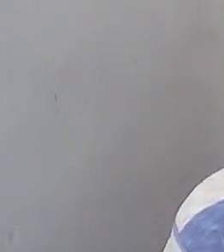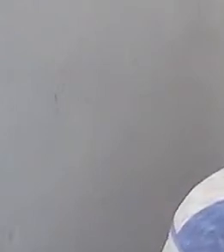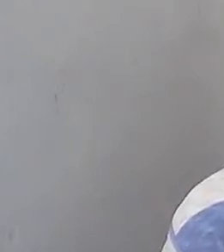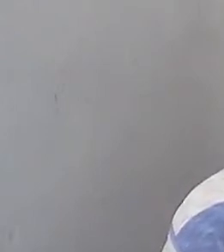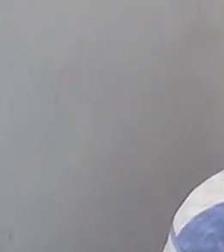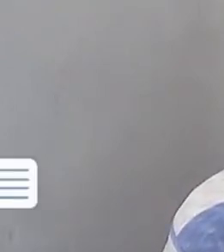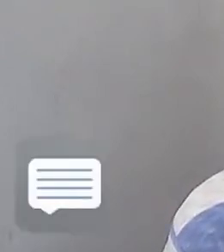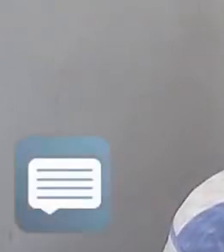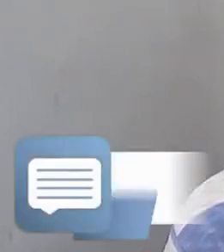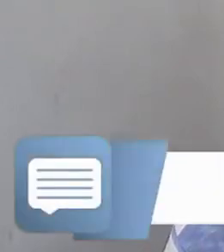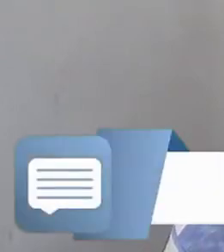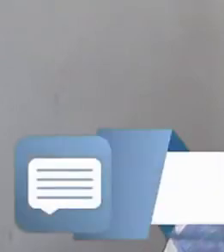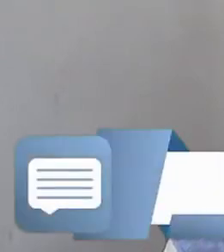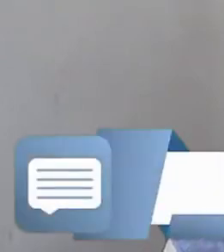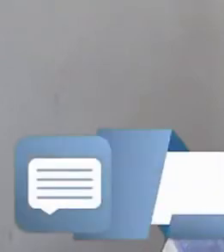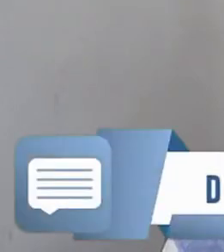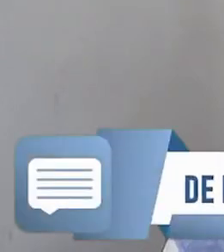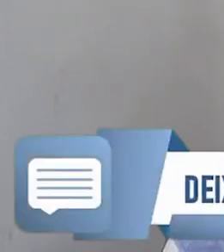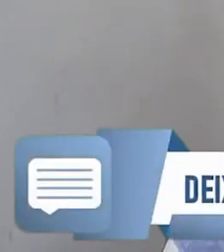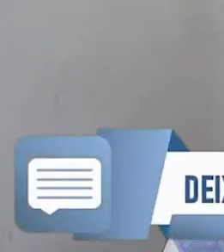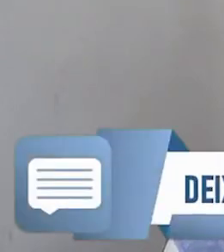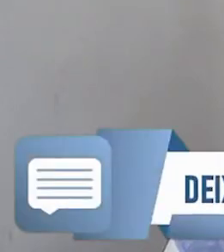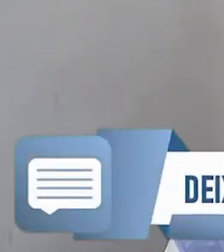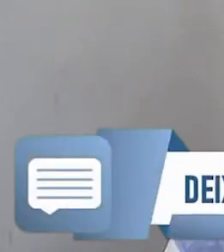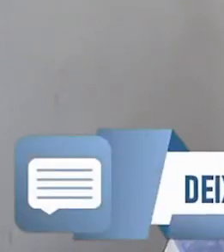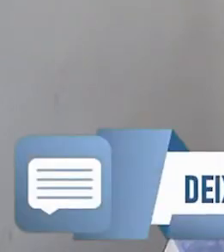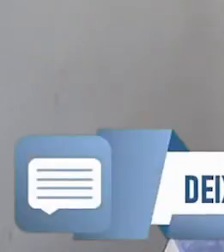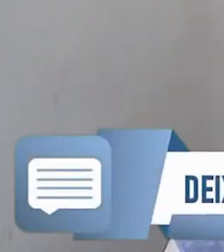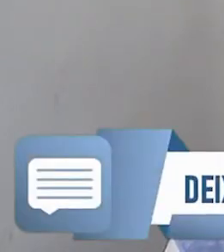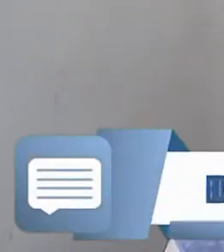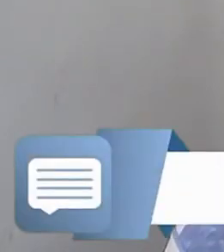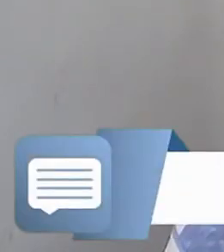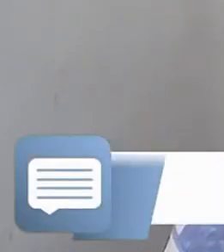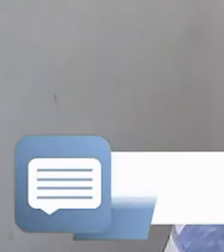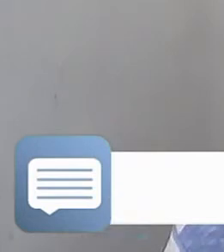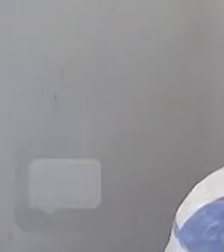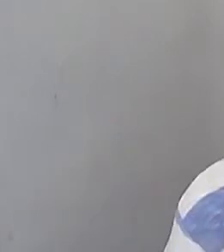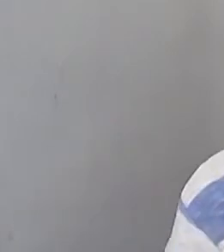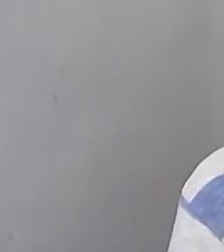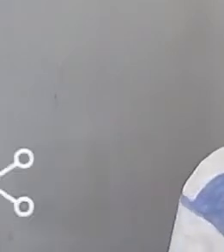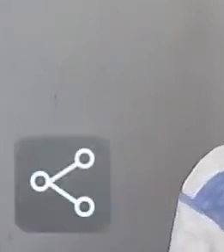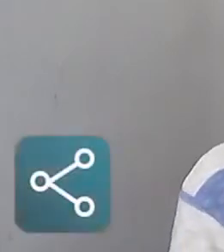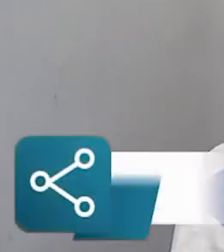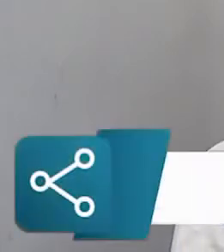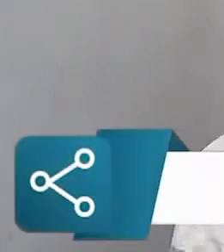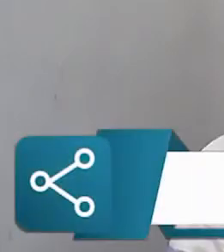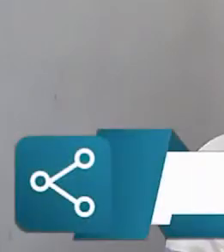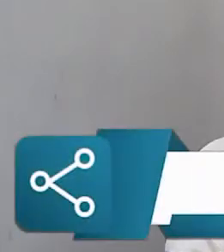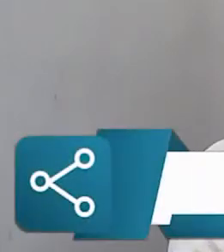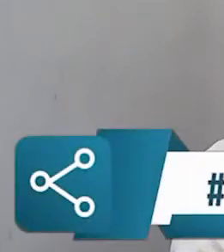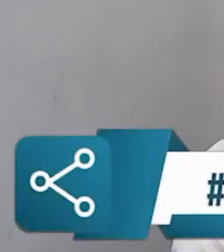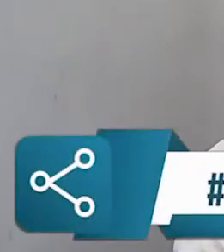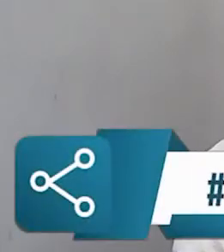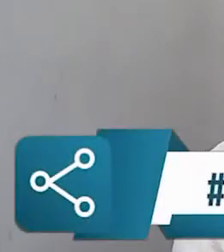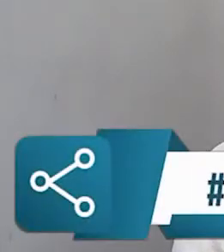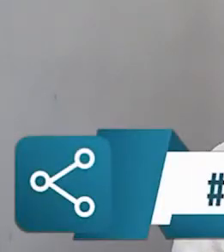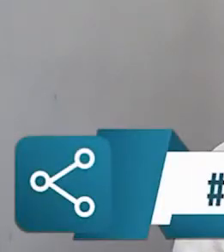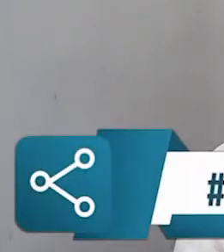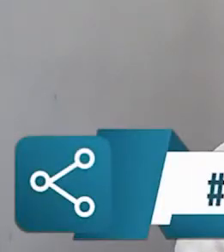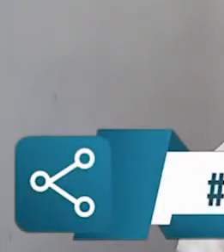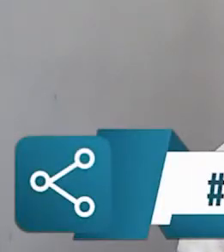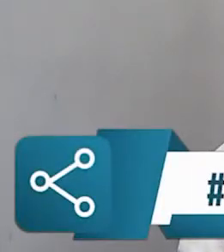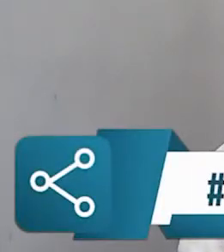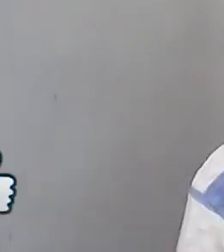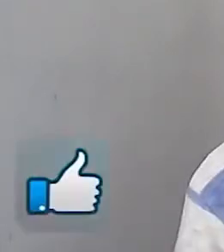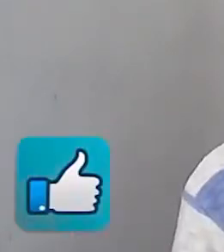Antes de mais nada, eu gostaria de pedir, se você não é inscrito, inscrever-se e ativar o sininho para receber notificação toda vez que um vídeo novo sair.